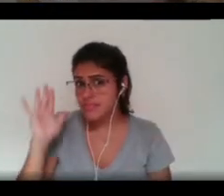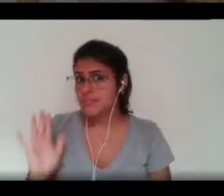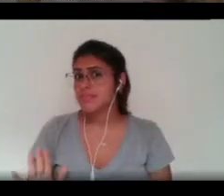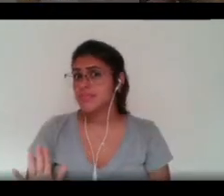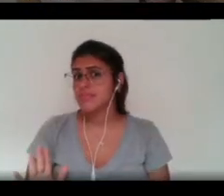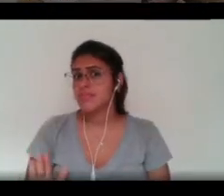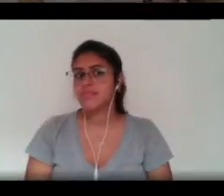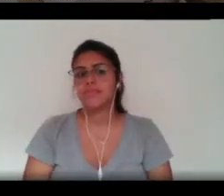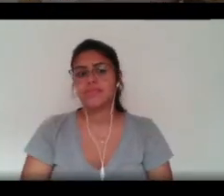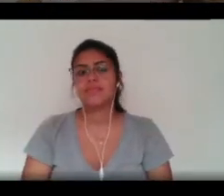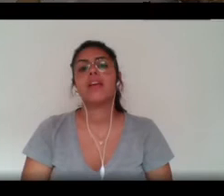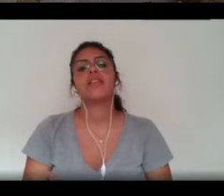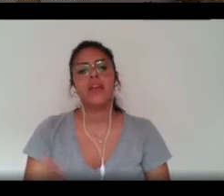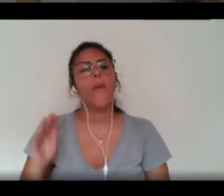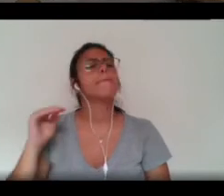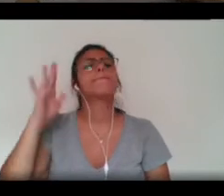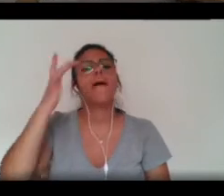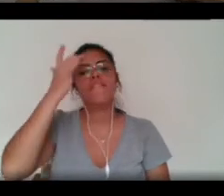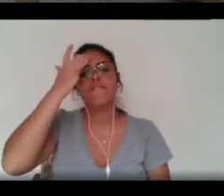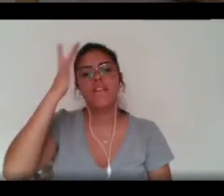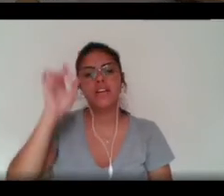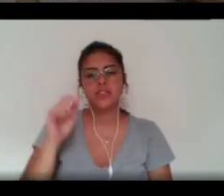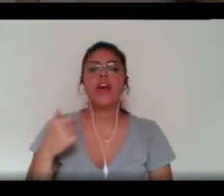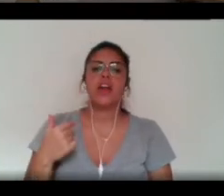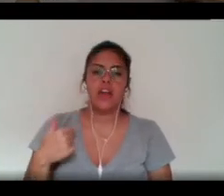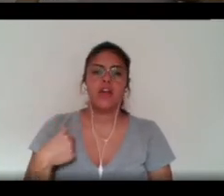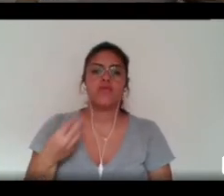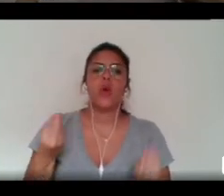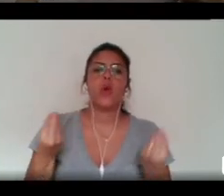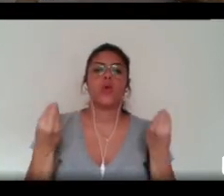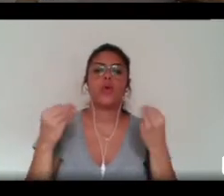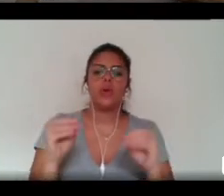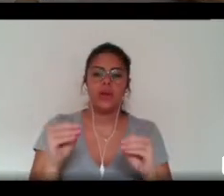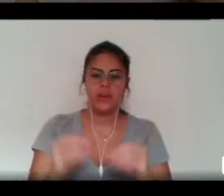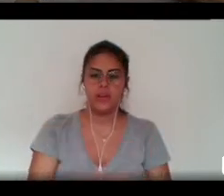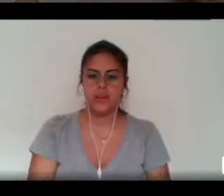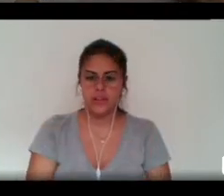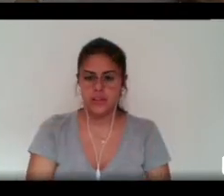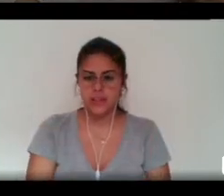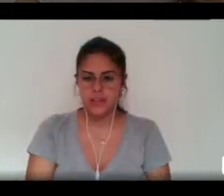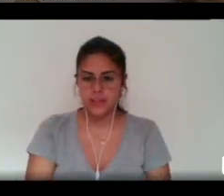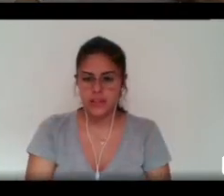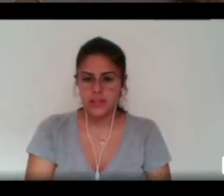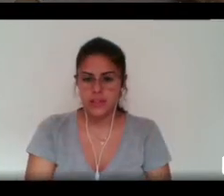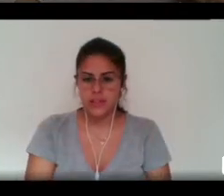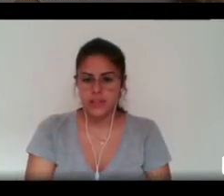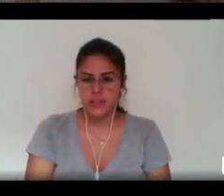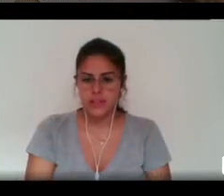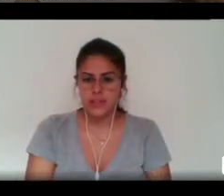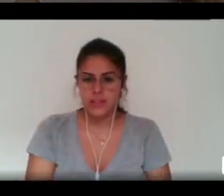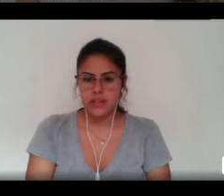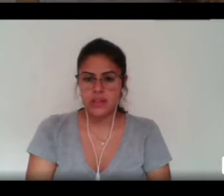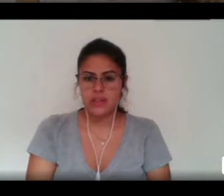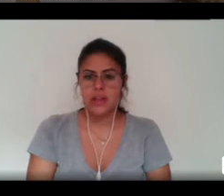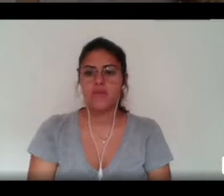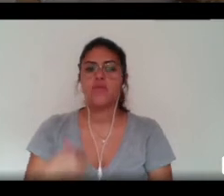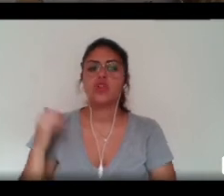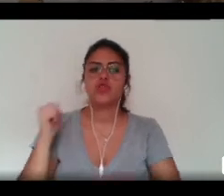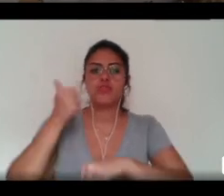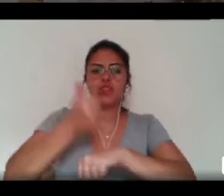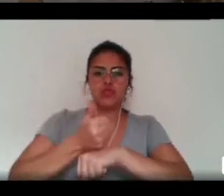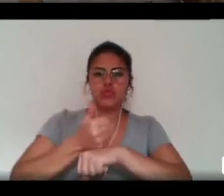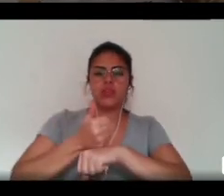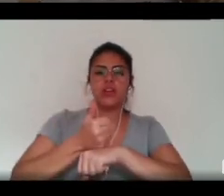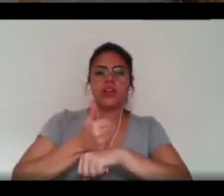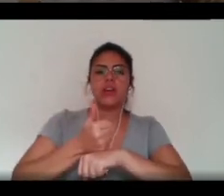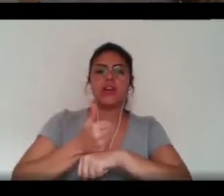Então, só para ficar mais fácil, né, eu vou escrever aqui, ó, substituindo esses valores na equação 4.